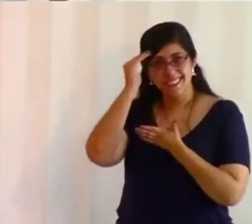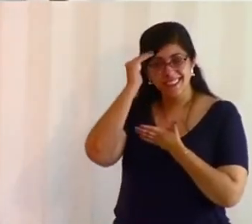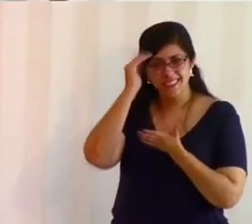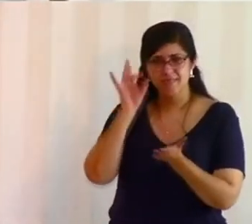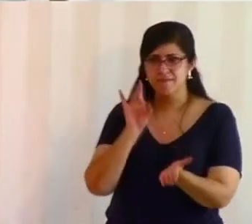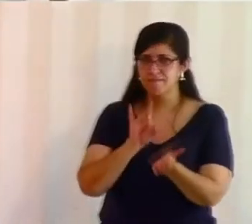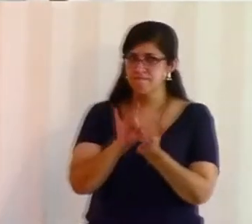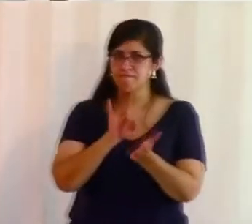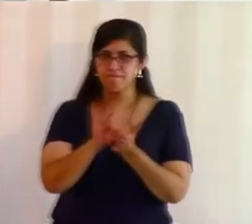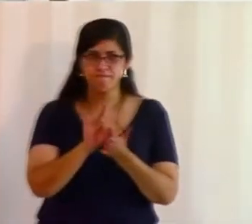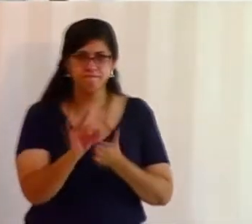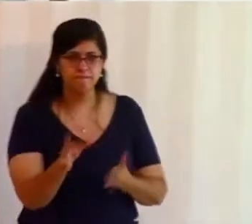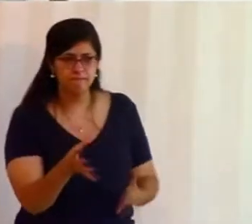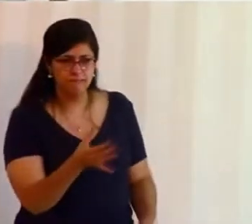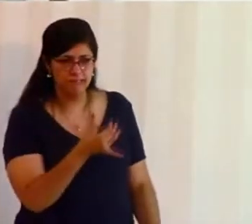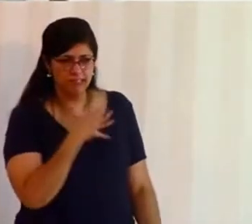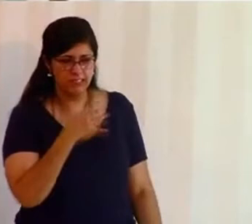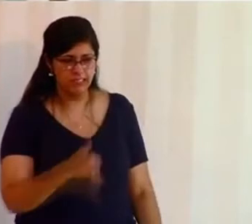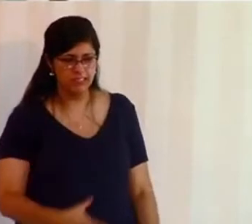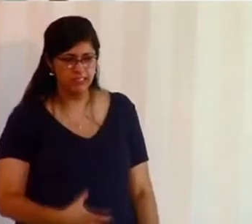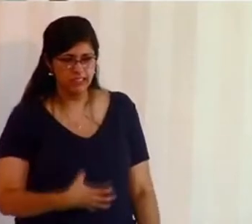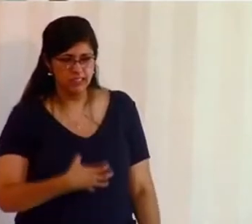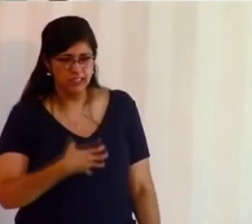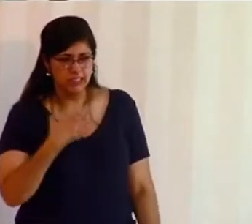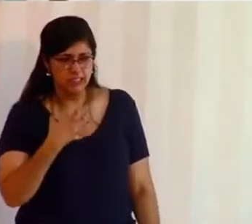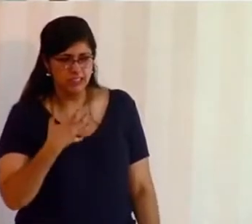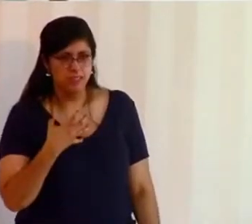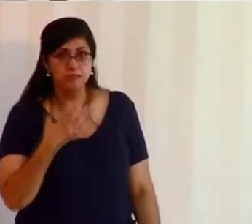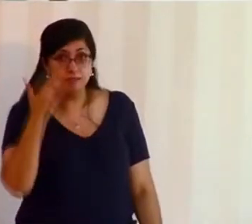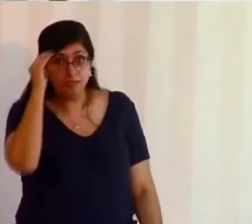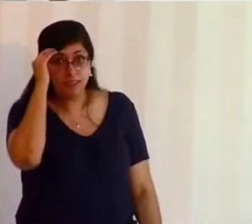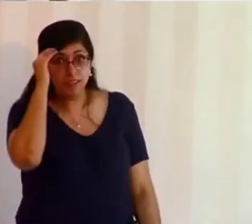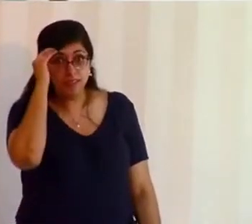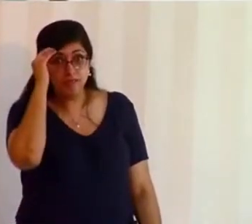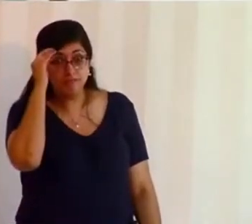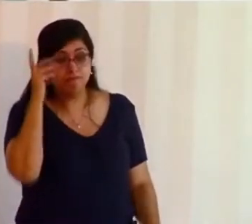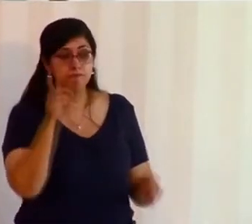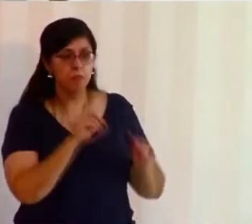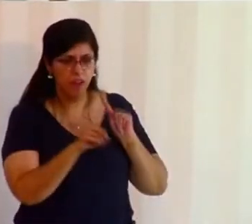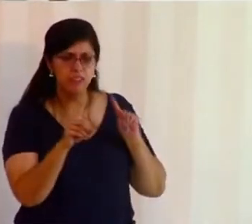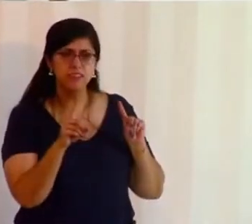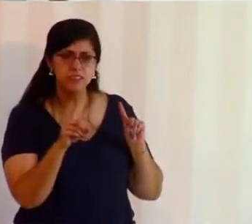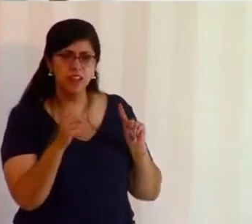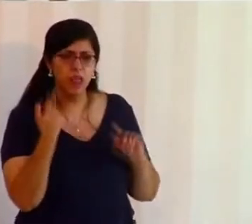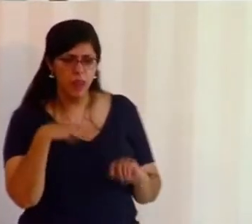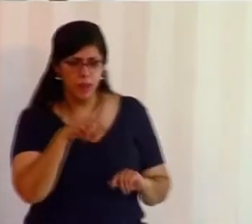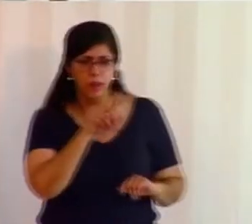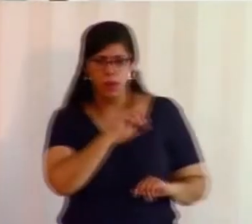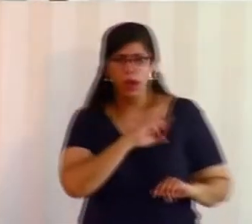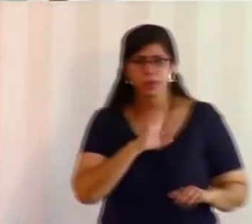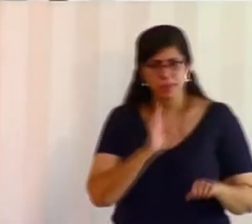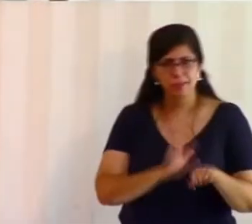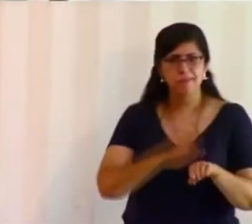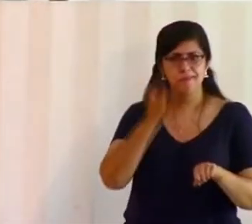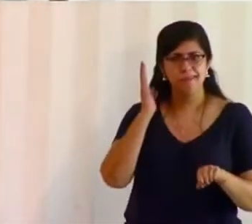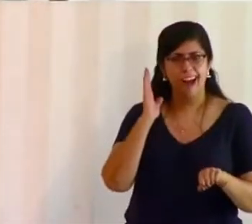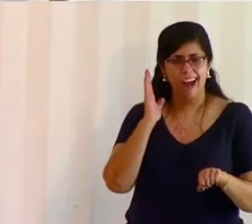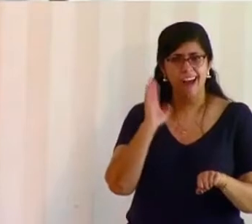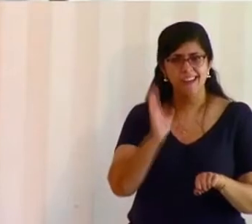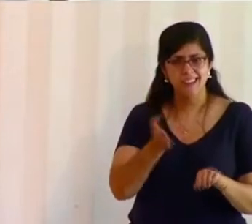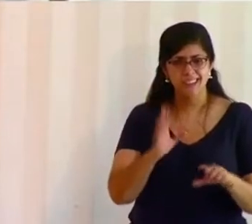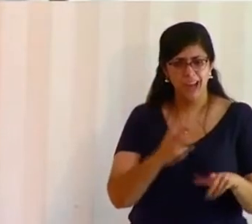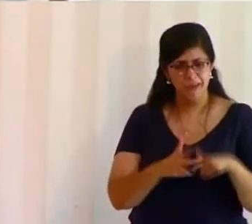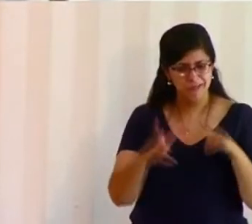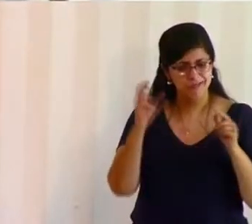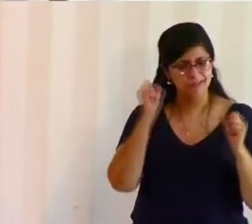ficará contente. Usará suas piores armas para impedir, mas louvado seja Deus, porque nós somos mais que vencedores por meio